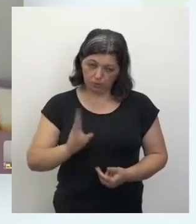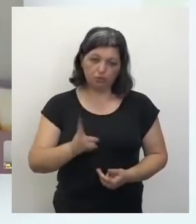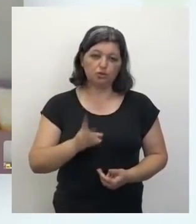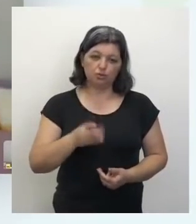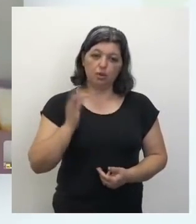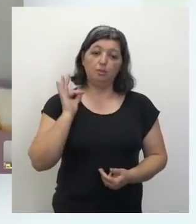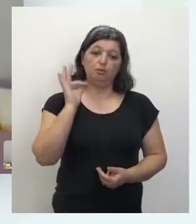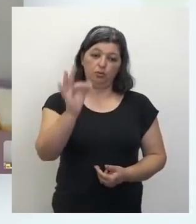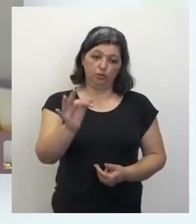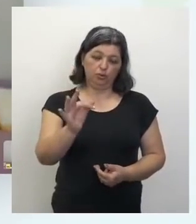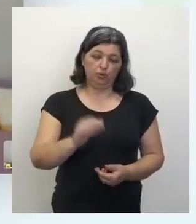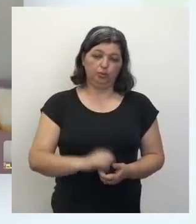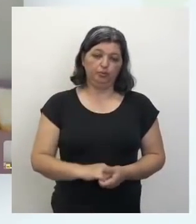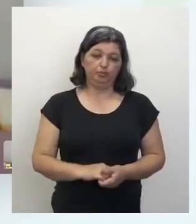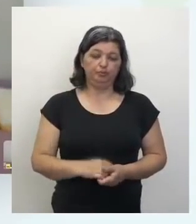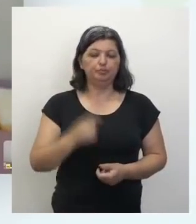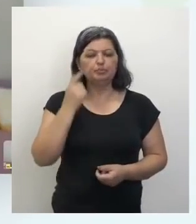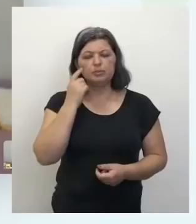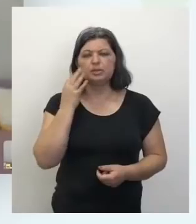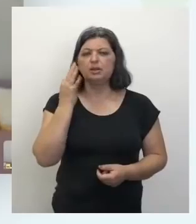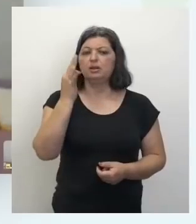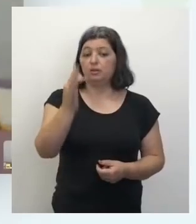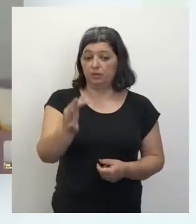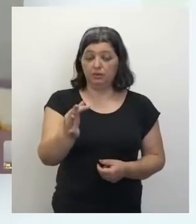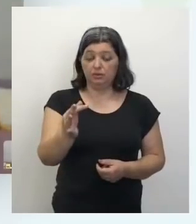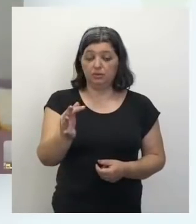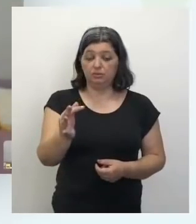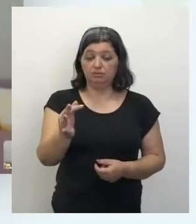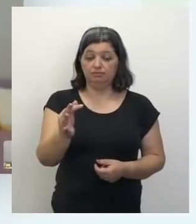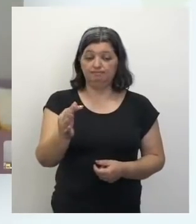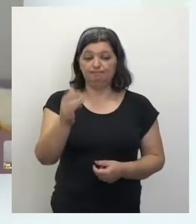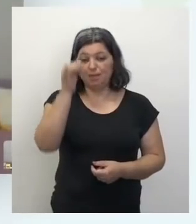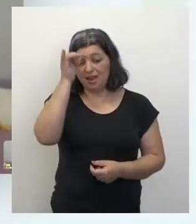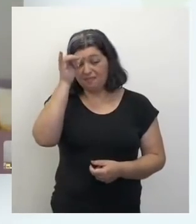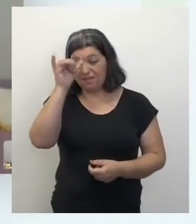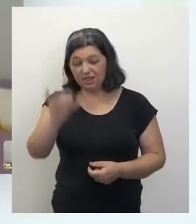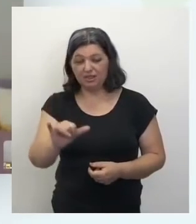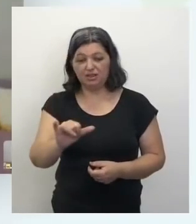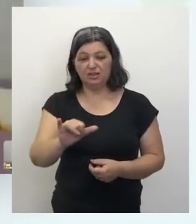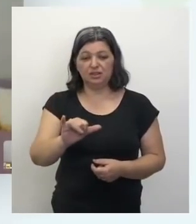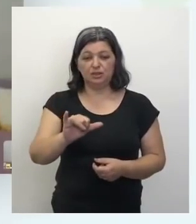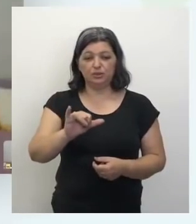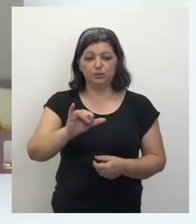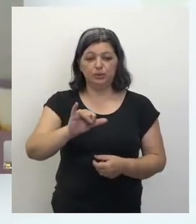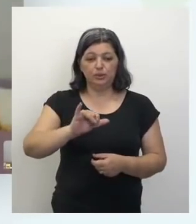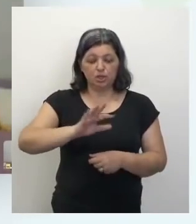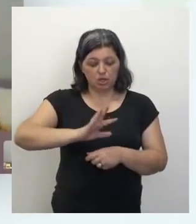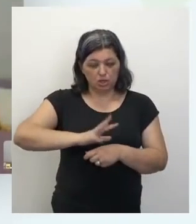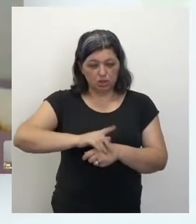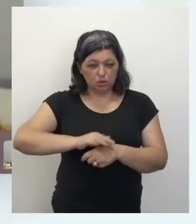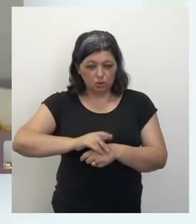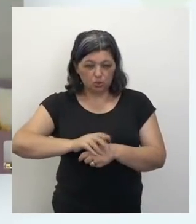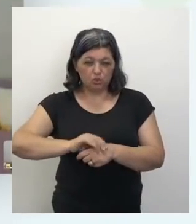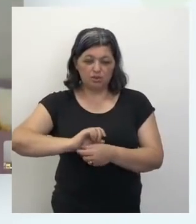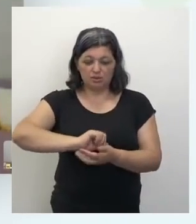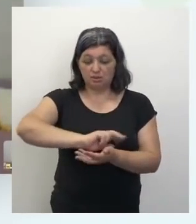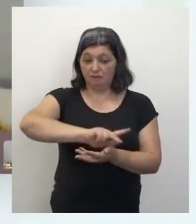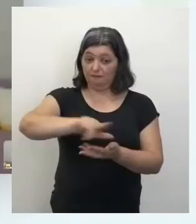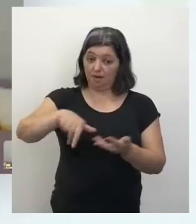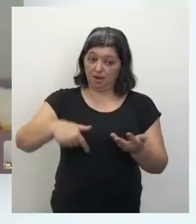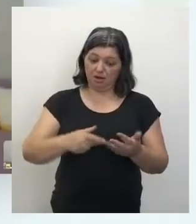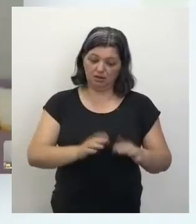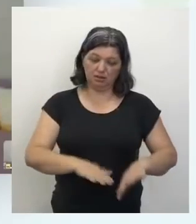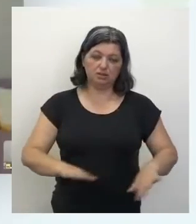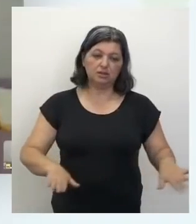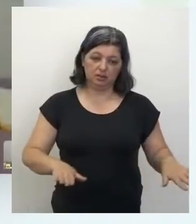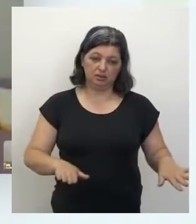para o futuro, né? Então, lá na frente, a gente vai estar prevenindo uma série de doenças crônicas que a obesidade infantil é um